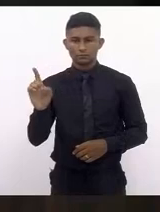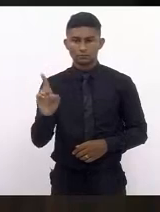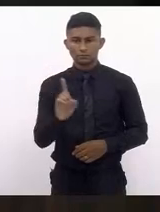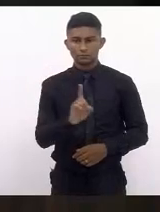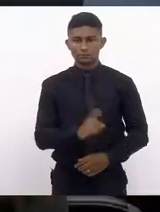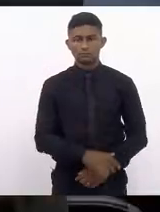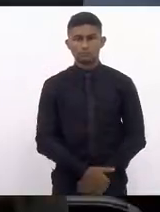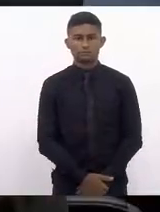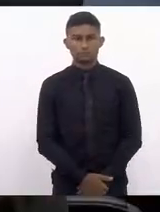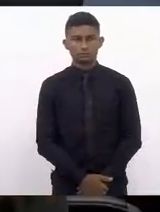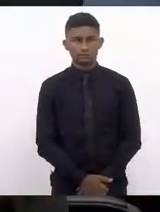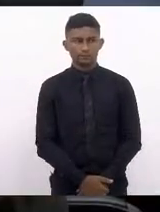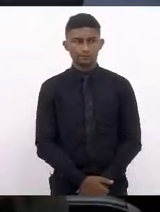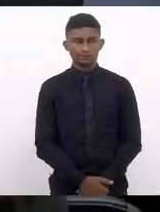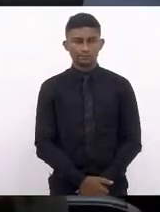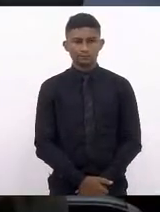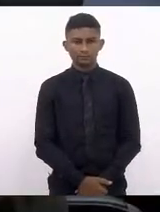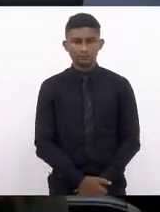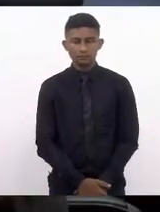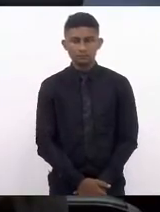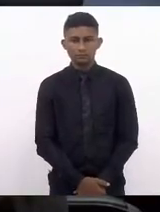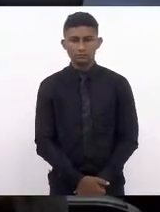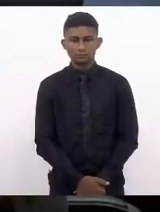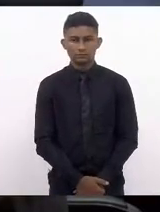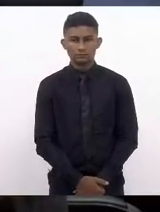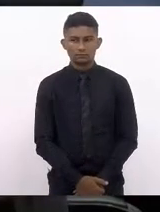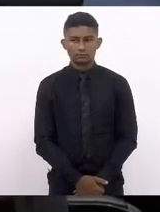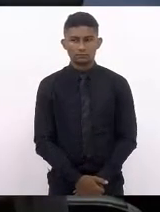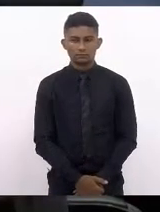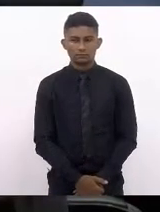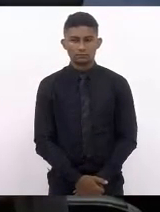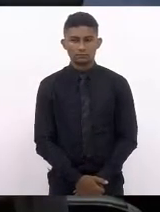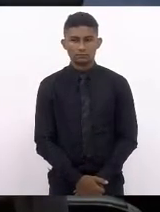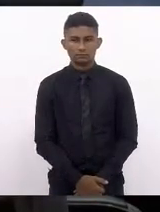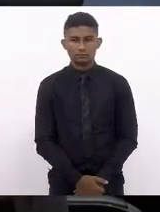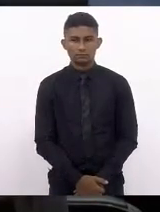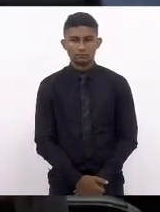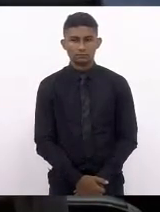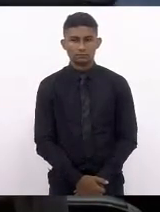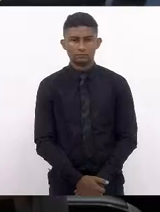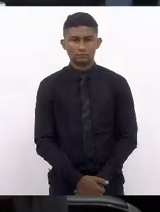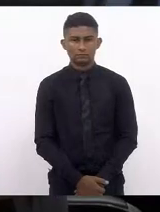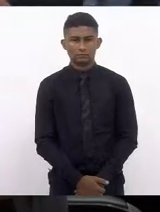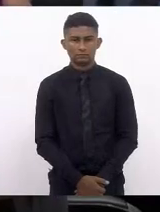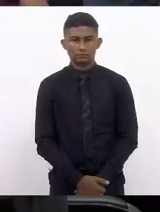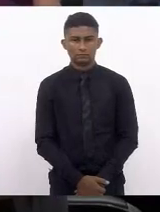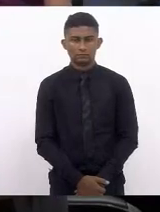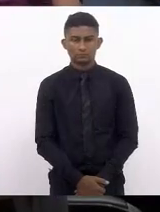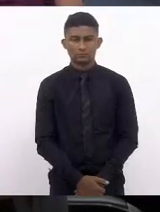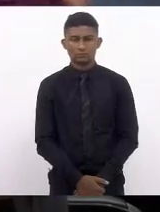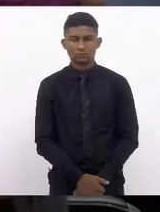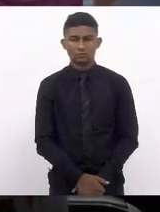e Claro aí a gente vai E aí ó